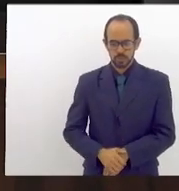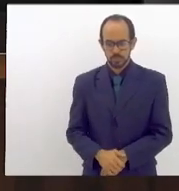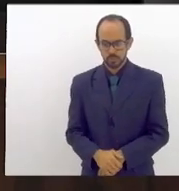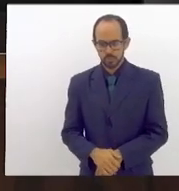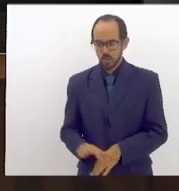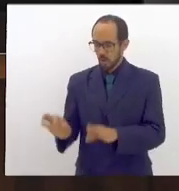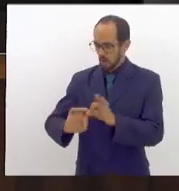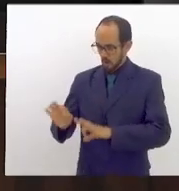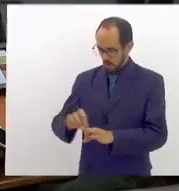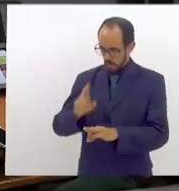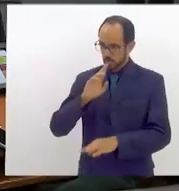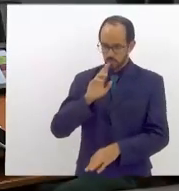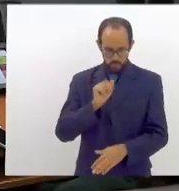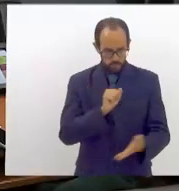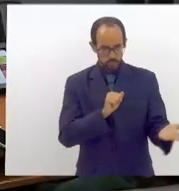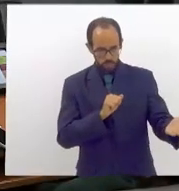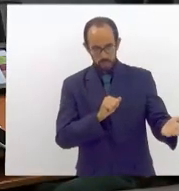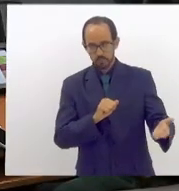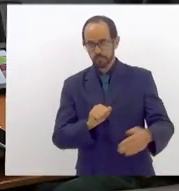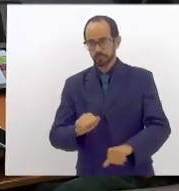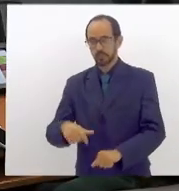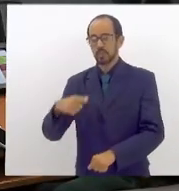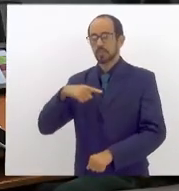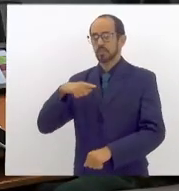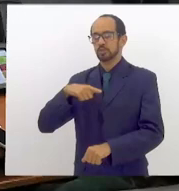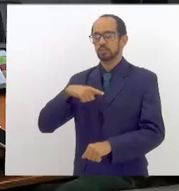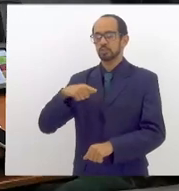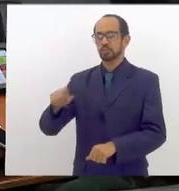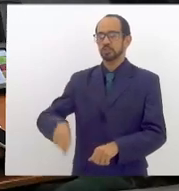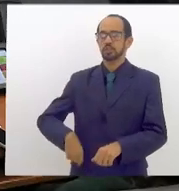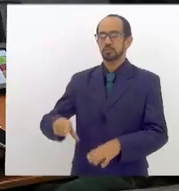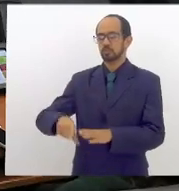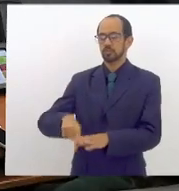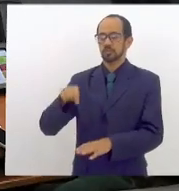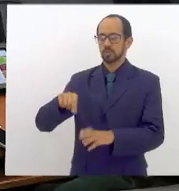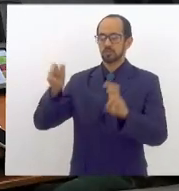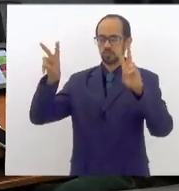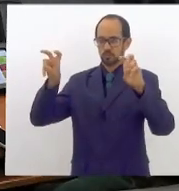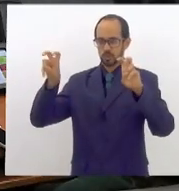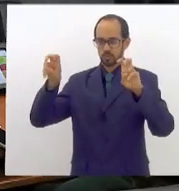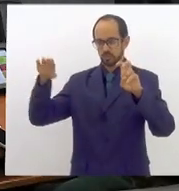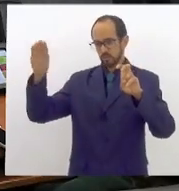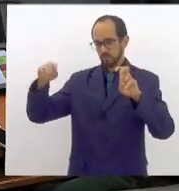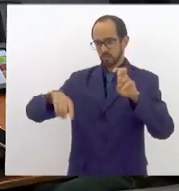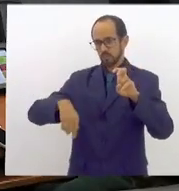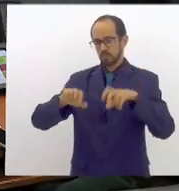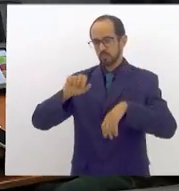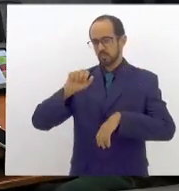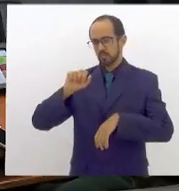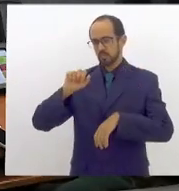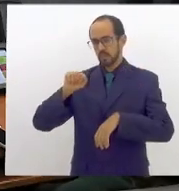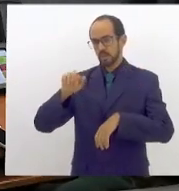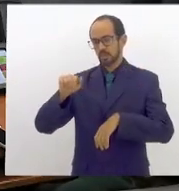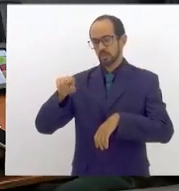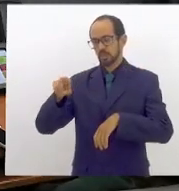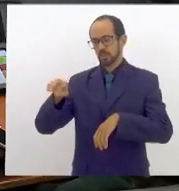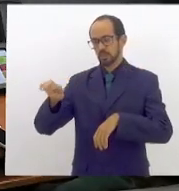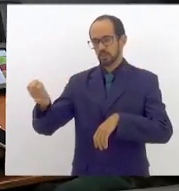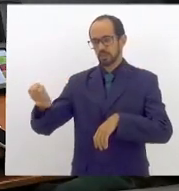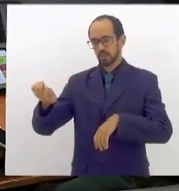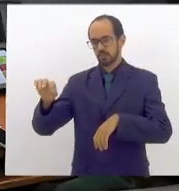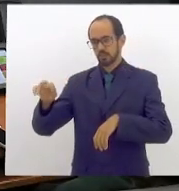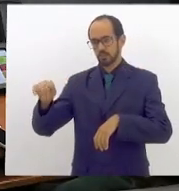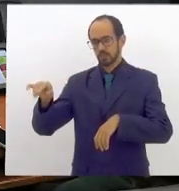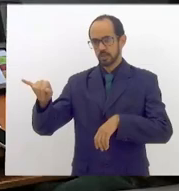de ordem havia um destaque do deputado Alexandre Freitas E aí eu não sei como ele como ele enfrentou se foi uma Emenda